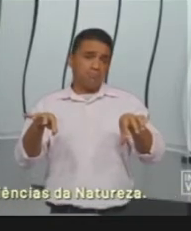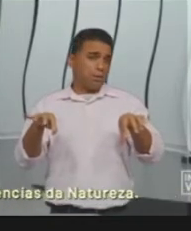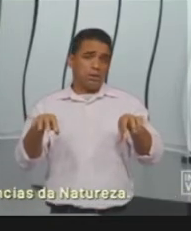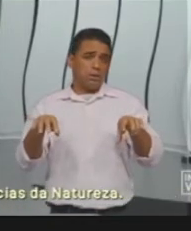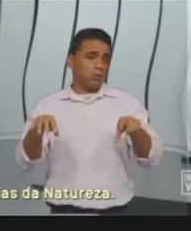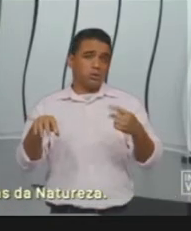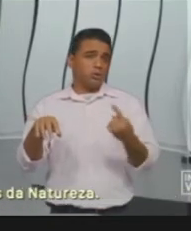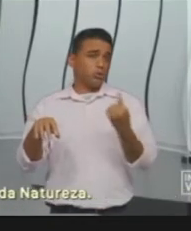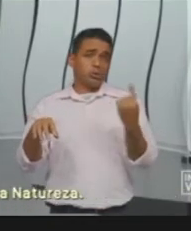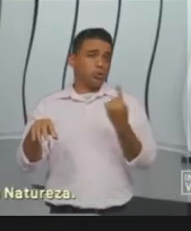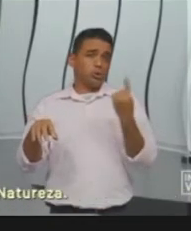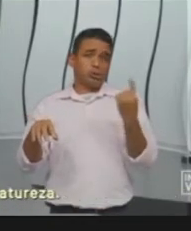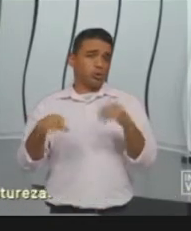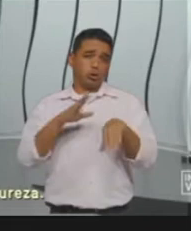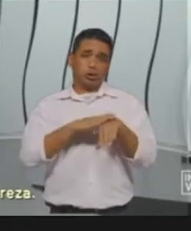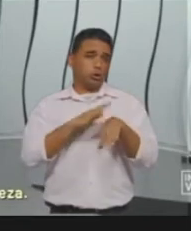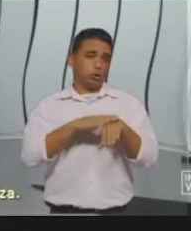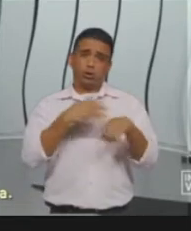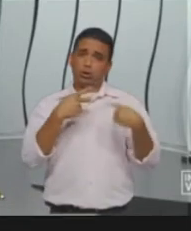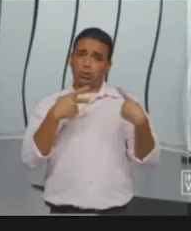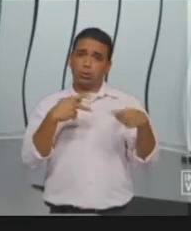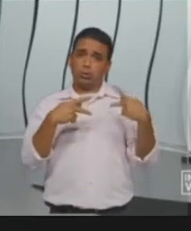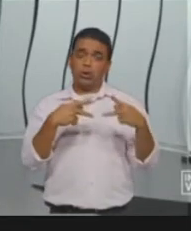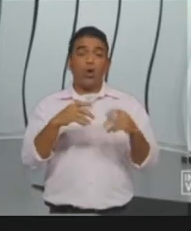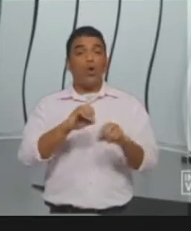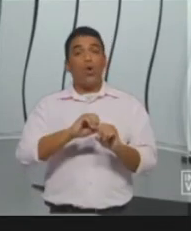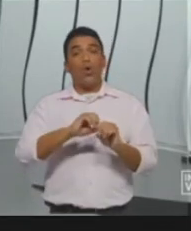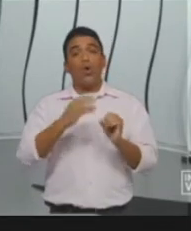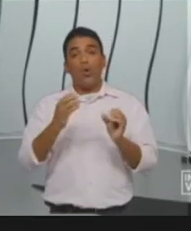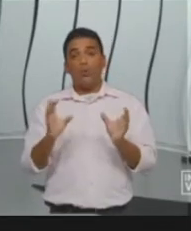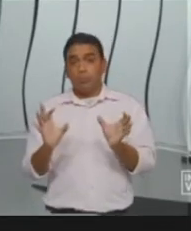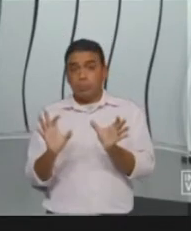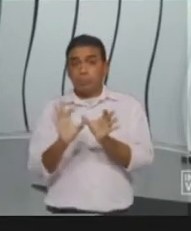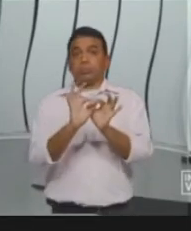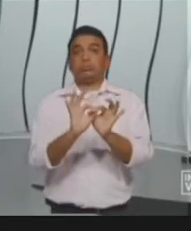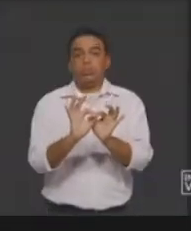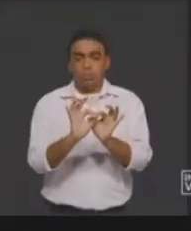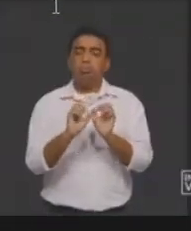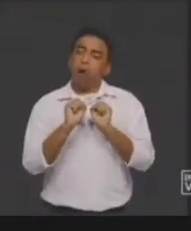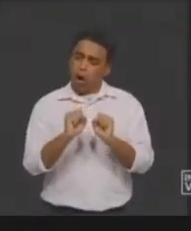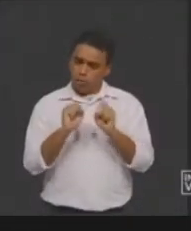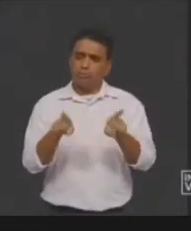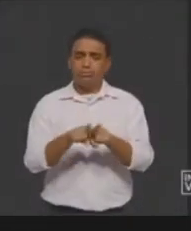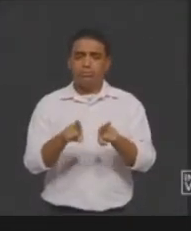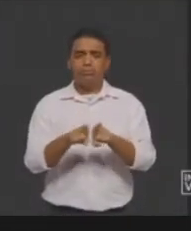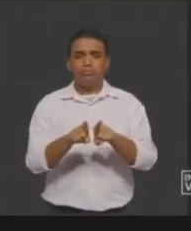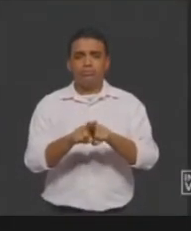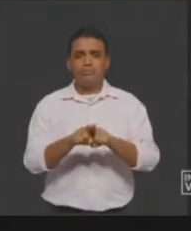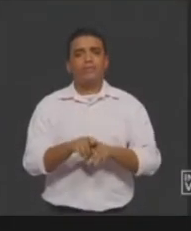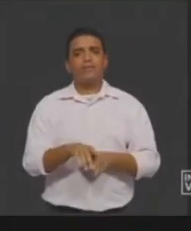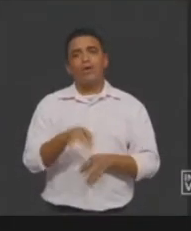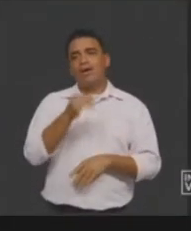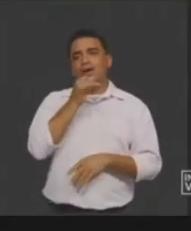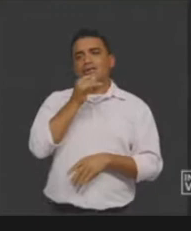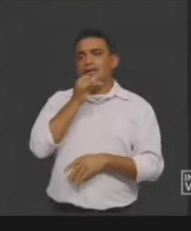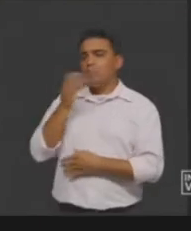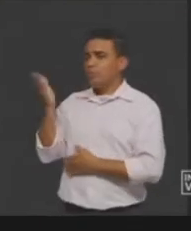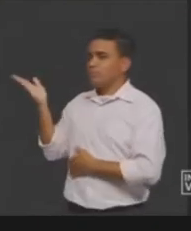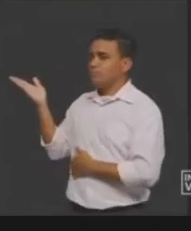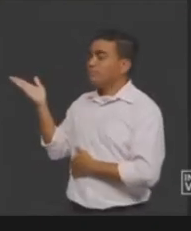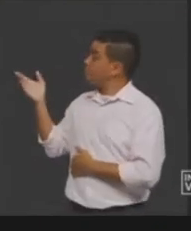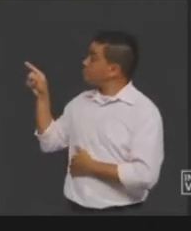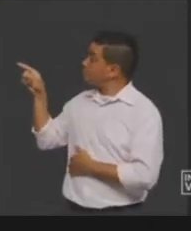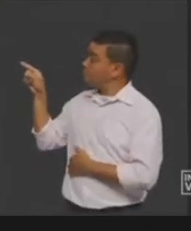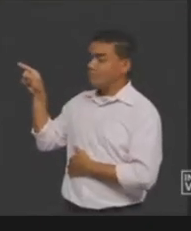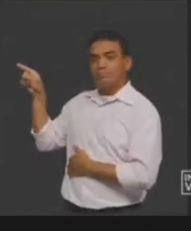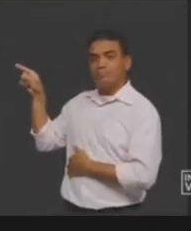se desenvolver depois sozinho, ou ele pode continuar grudado naquele organismo. Nós temos aqui exemplo aqui, ó, tem aqui já escrito aqui